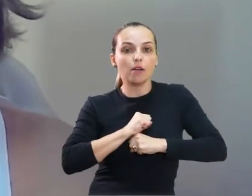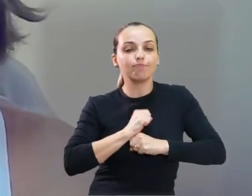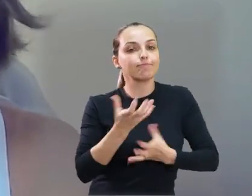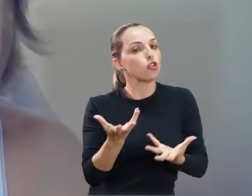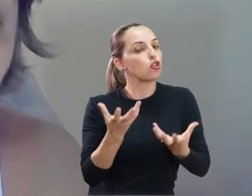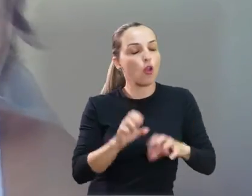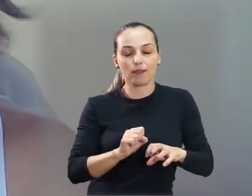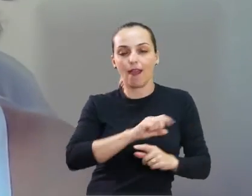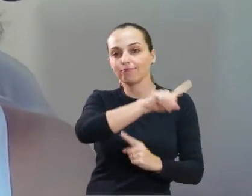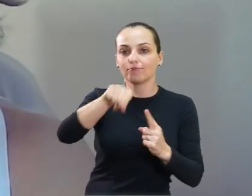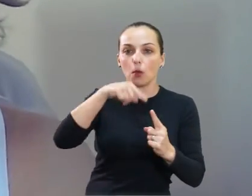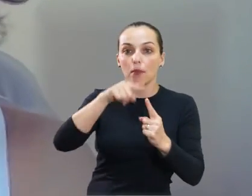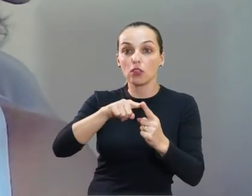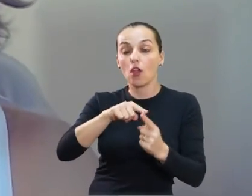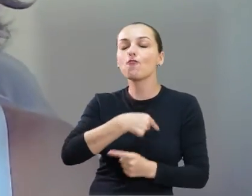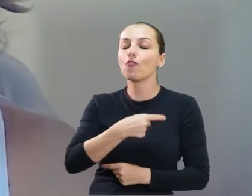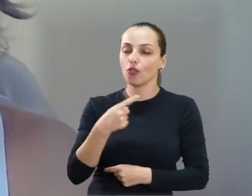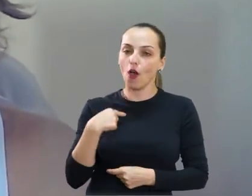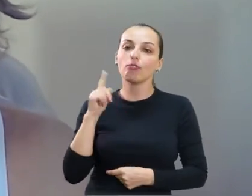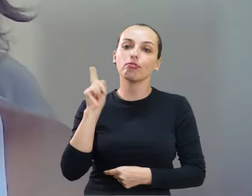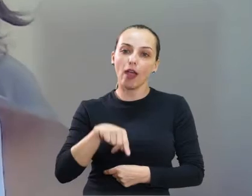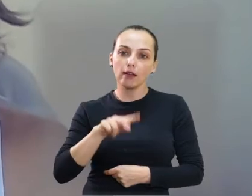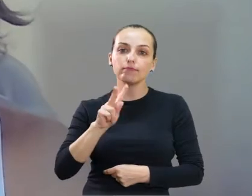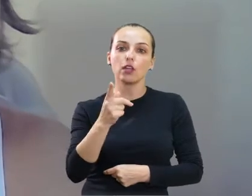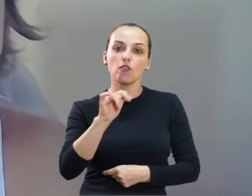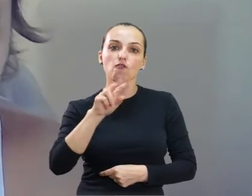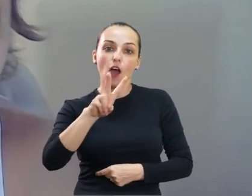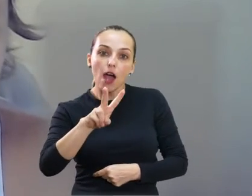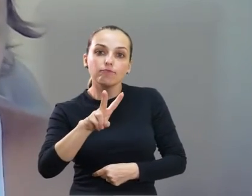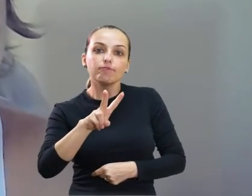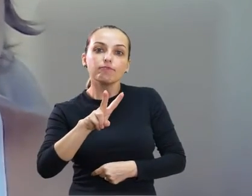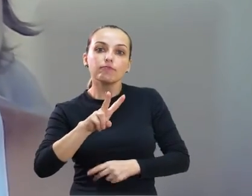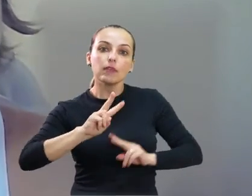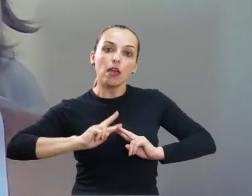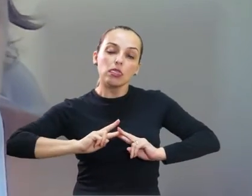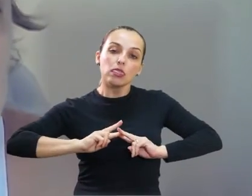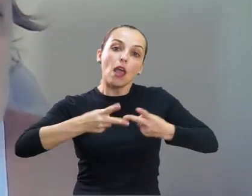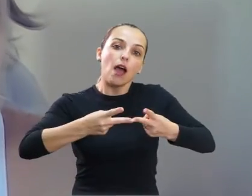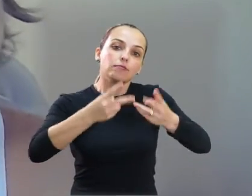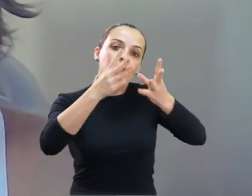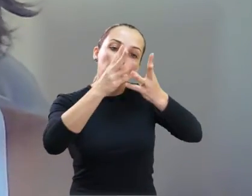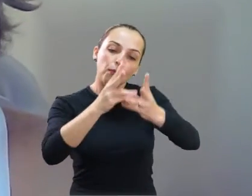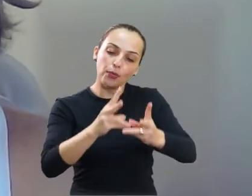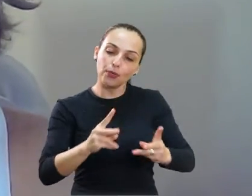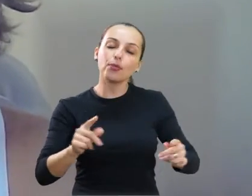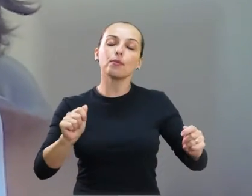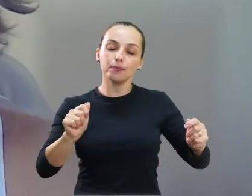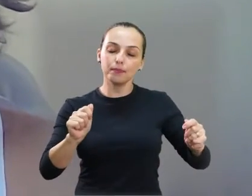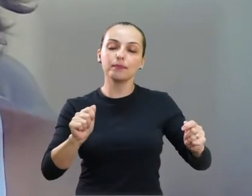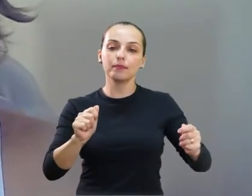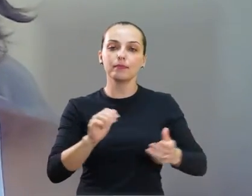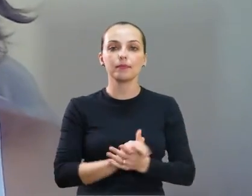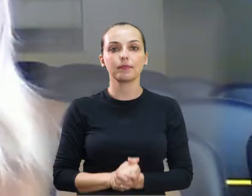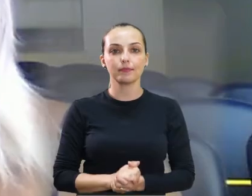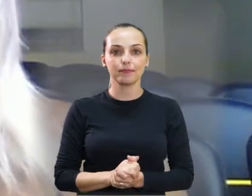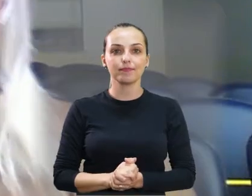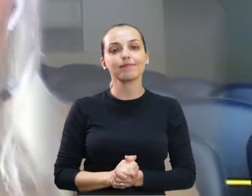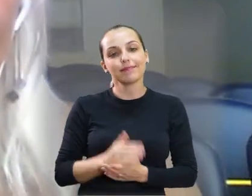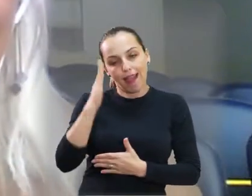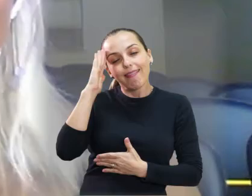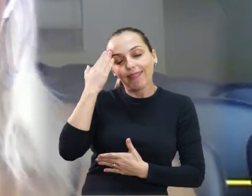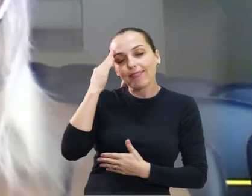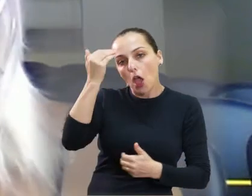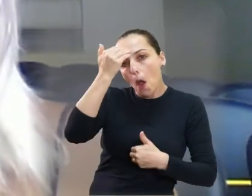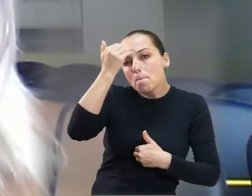né, a não infecção é o que nós queremos, é a nossa busca. A redução da transmissão da HIV.